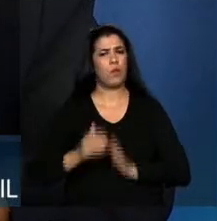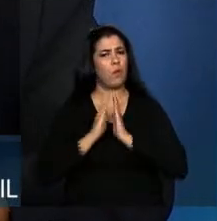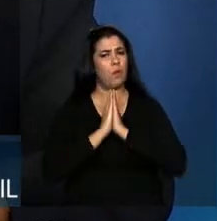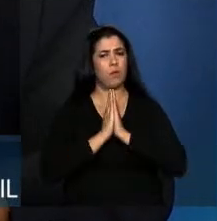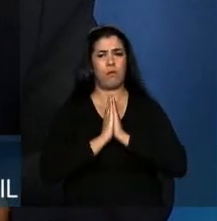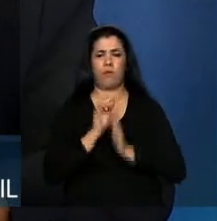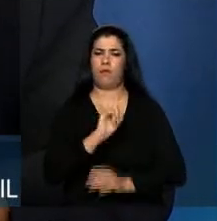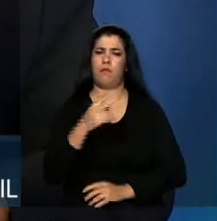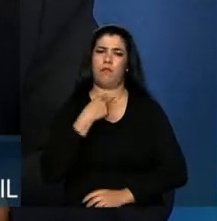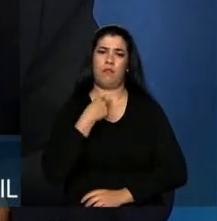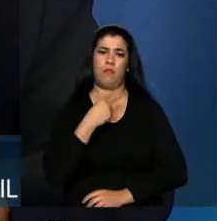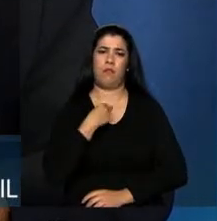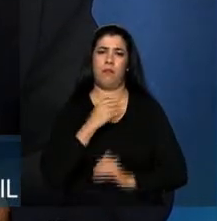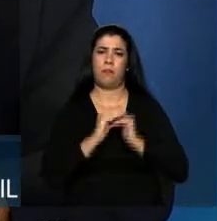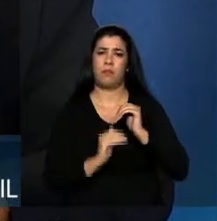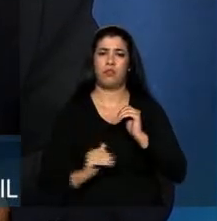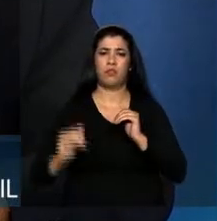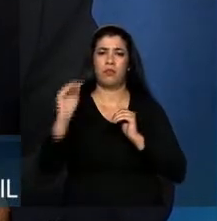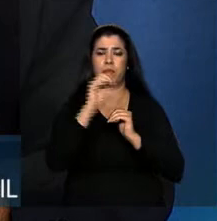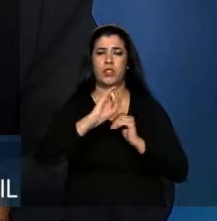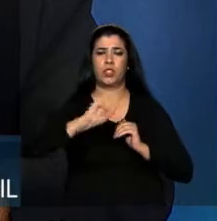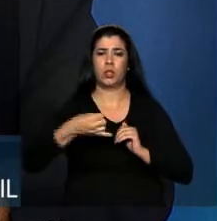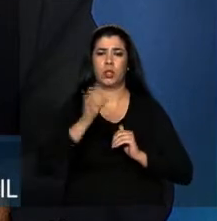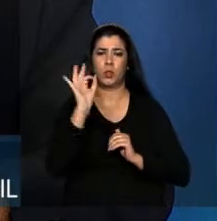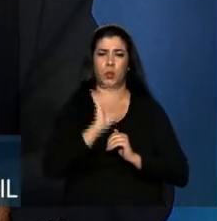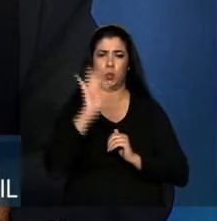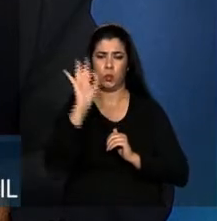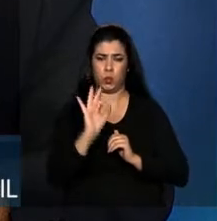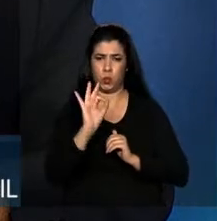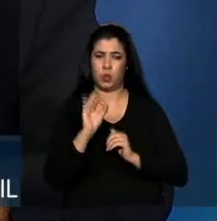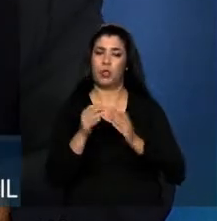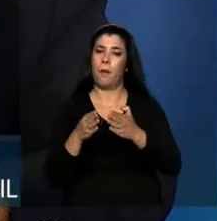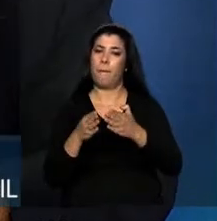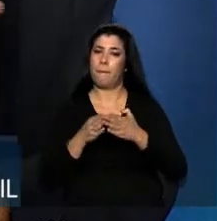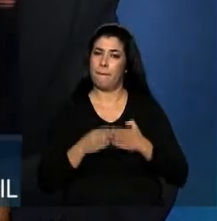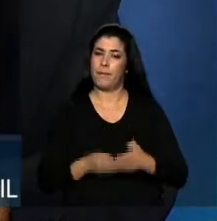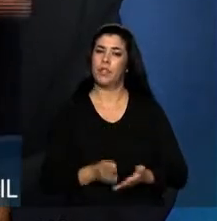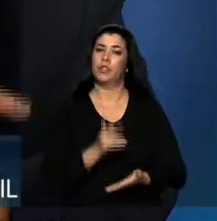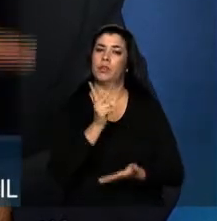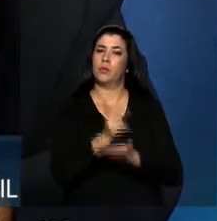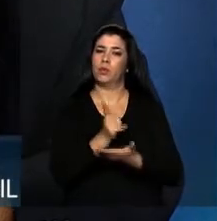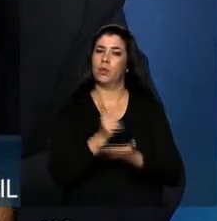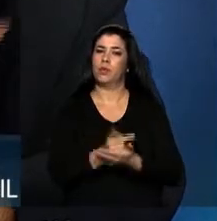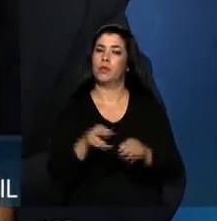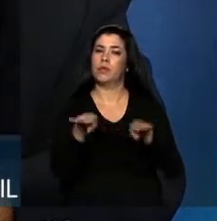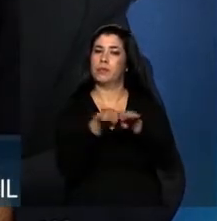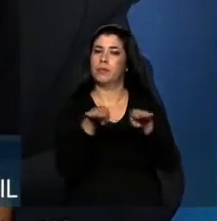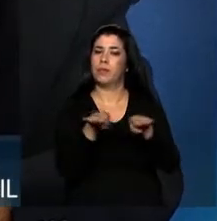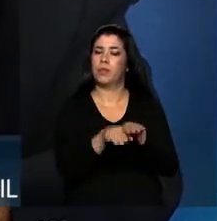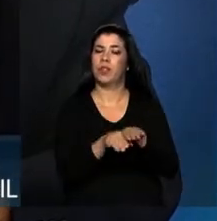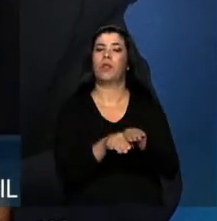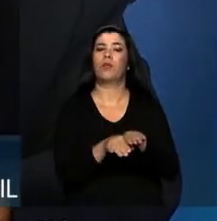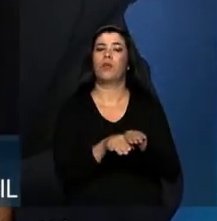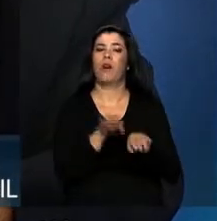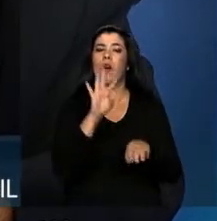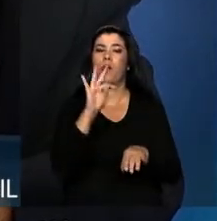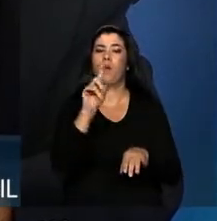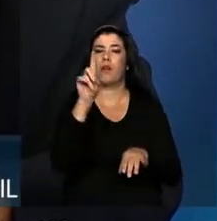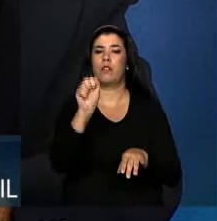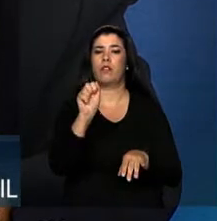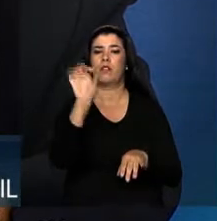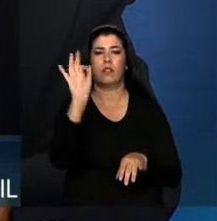agricultura familiar. Nós pedimos a manutenção dos atuais taxas de juros conforme